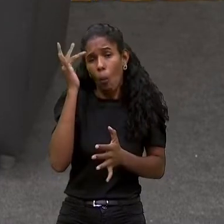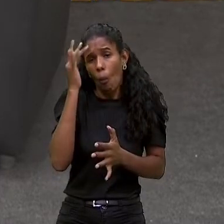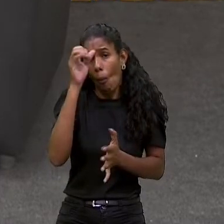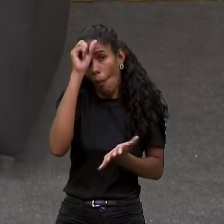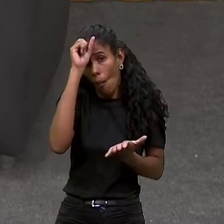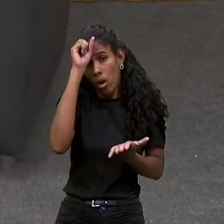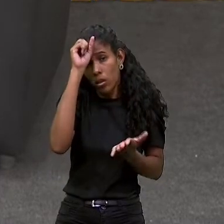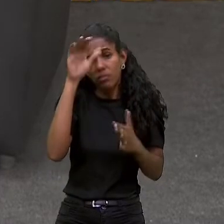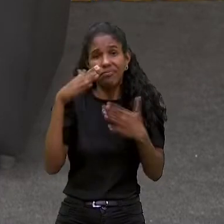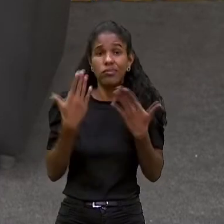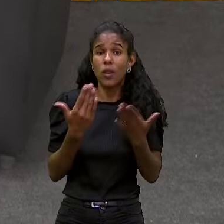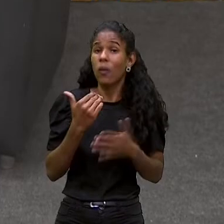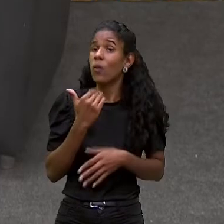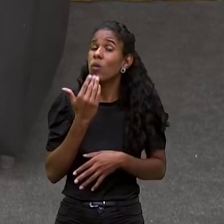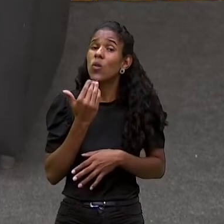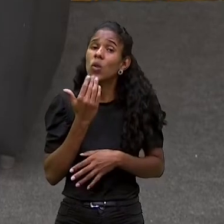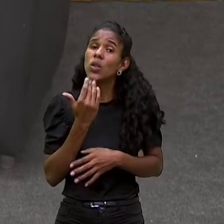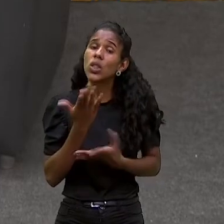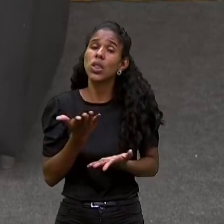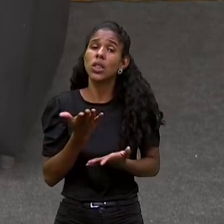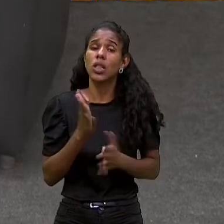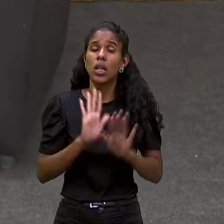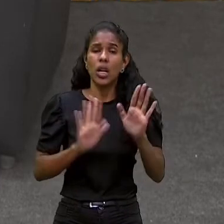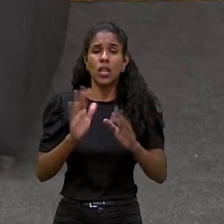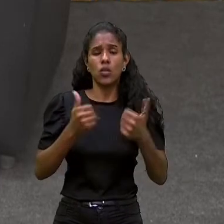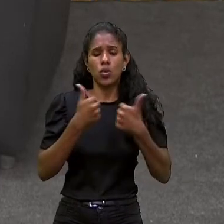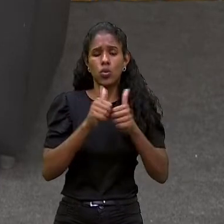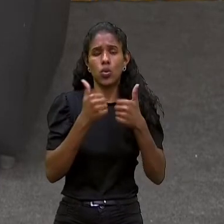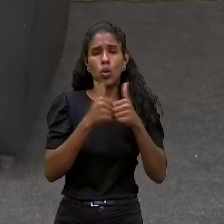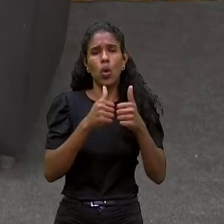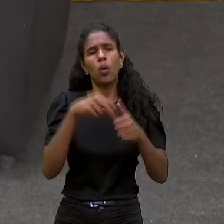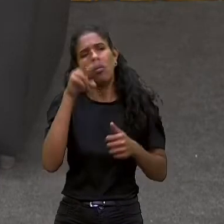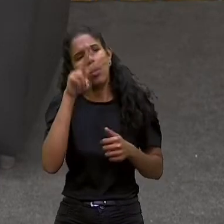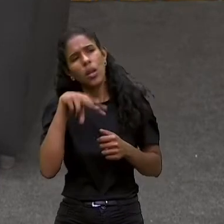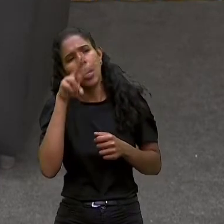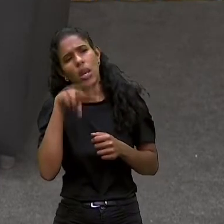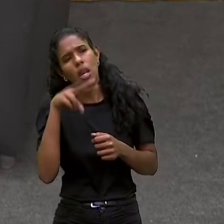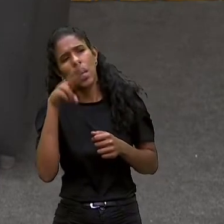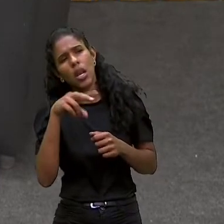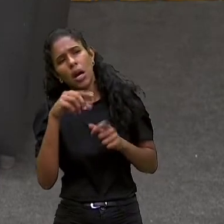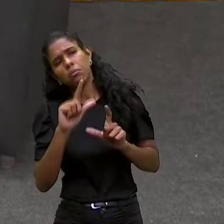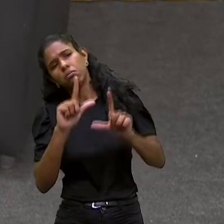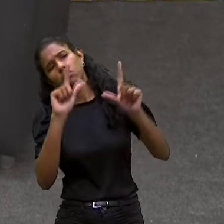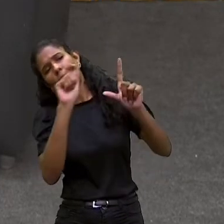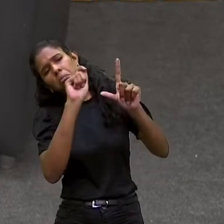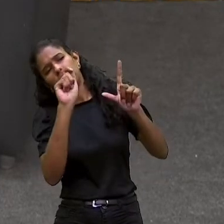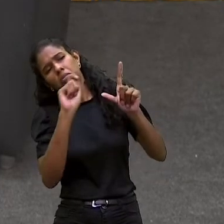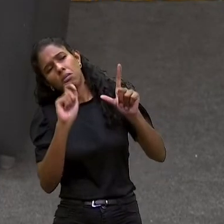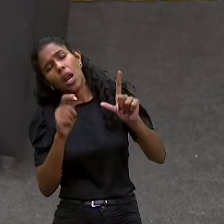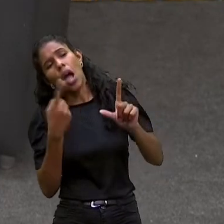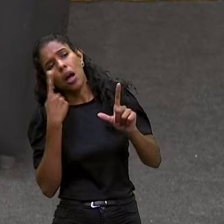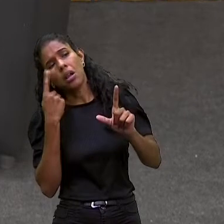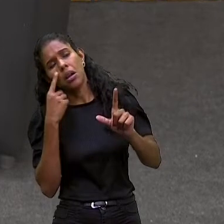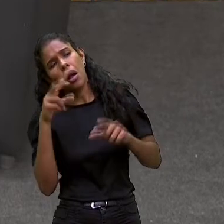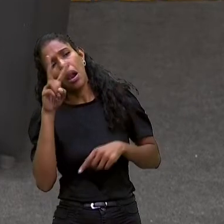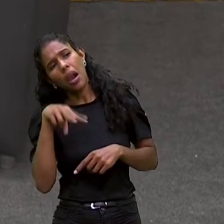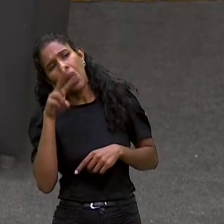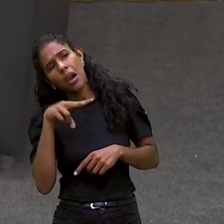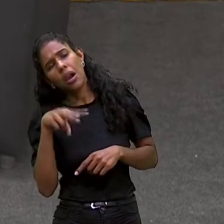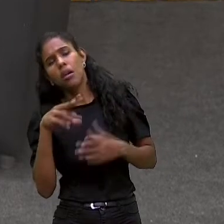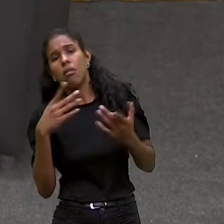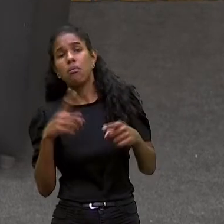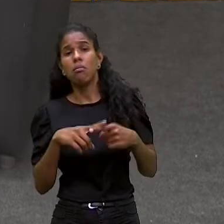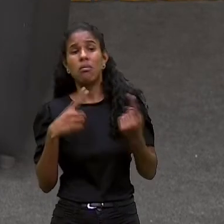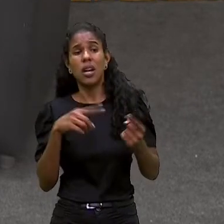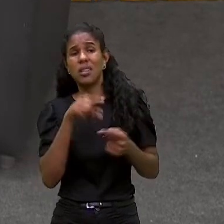Às vezes você lê lá o ônibus, lá o bairro, e consegue se localizar. Então, aquela leitura fez certo sentido para você, né? Mas,